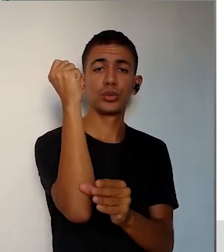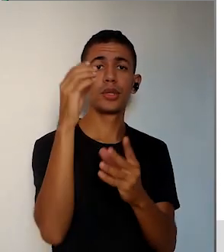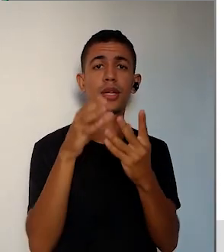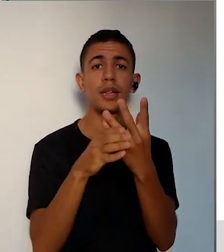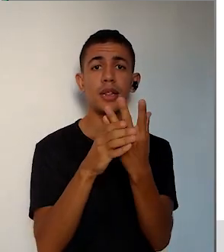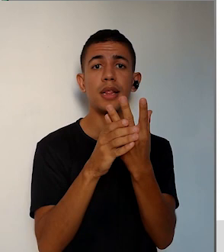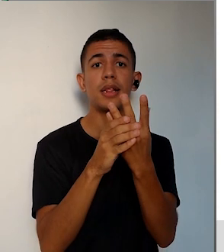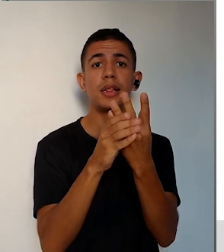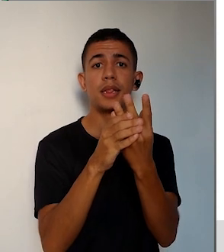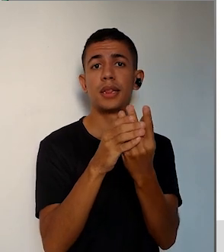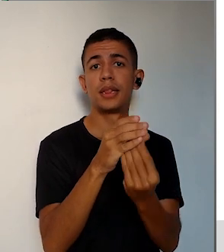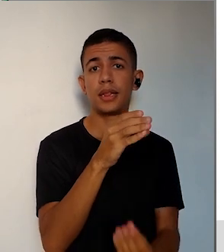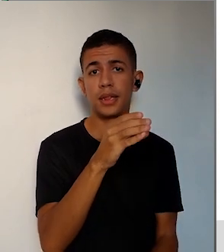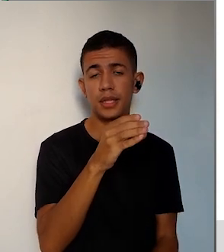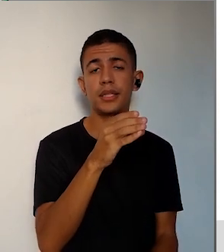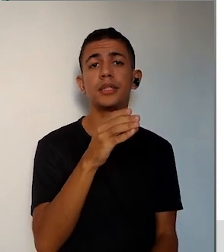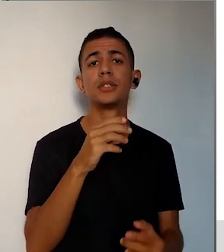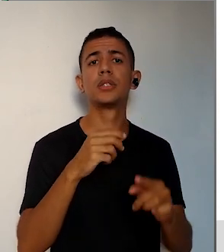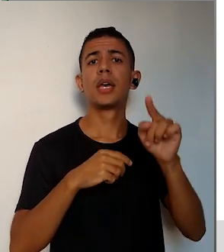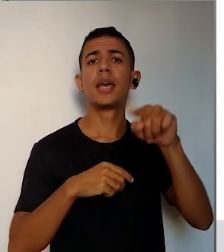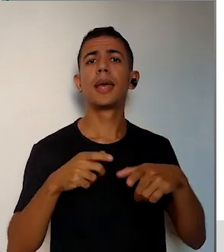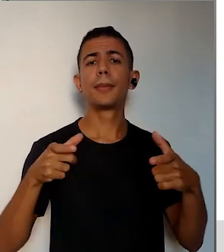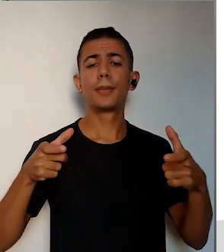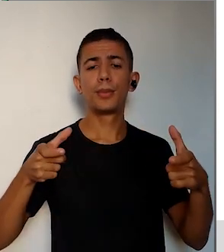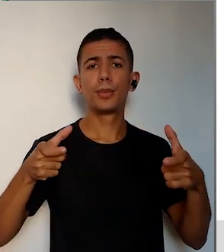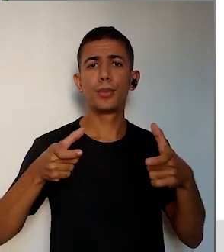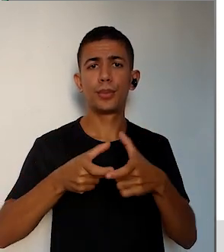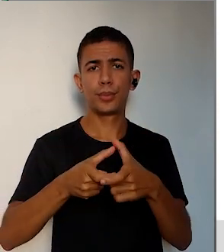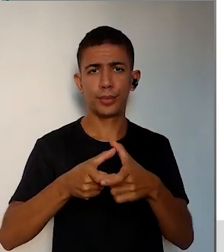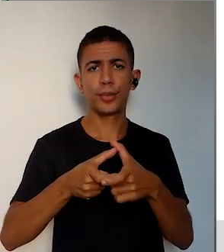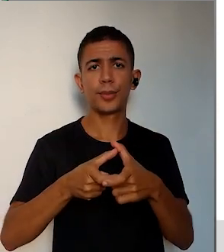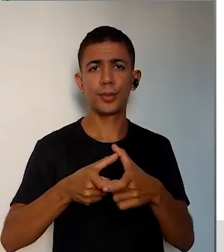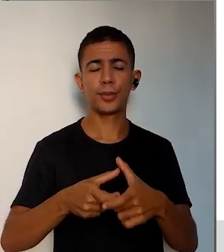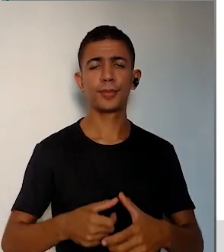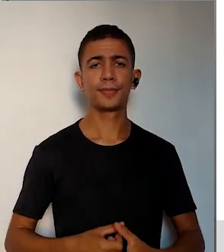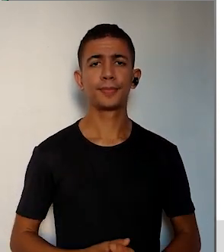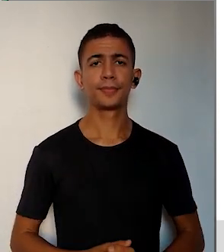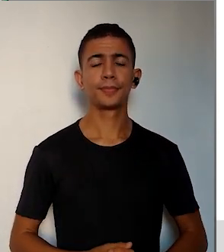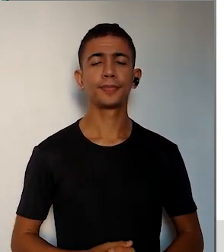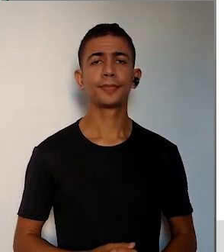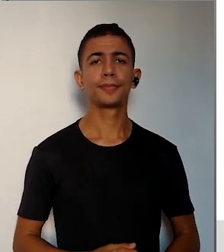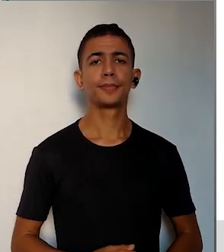lisas são consideradas a de menor especialização.